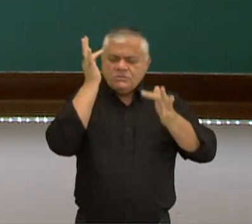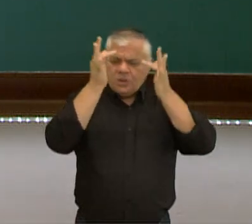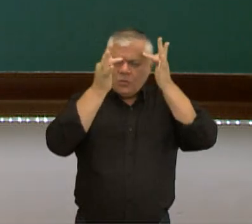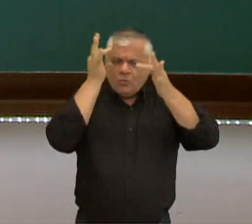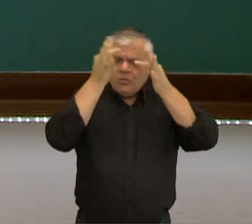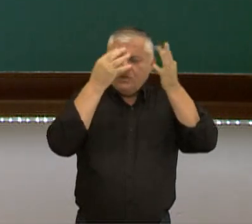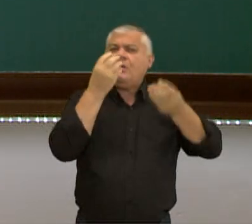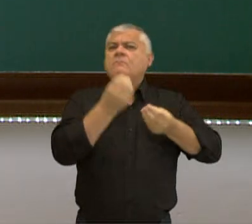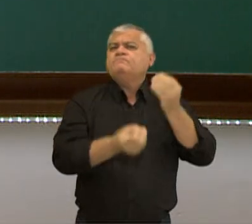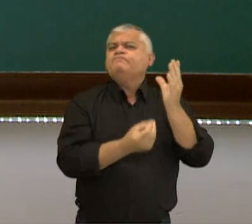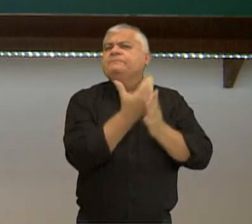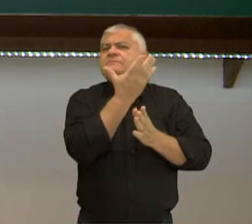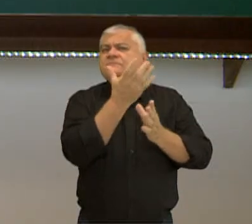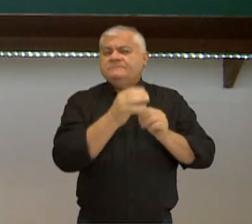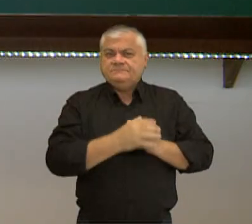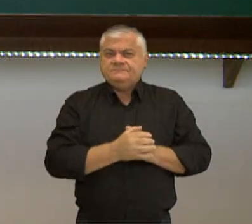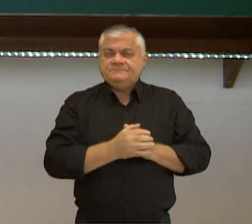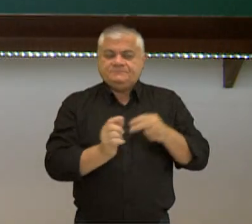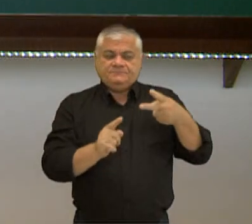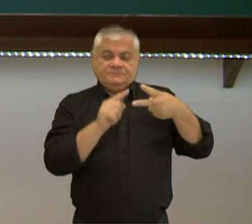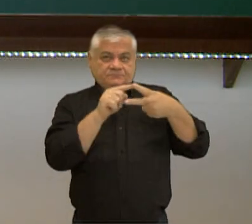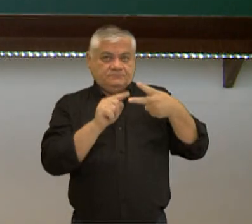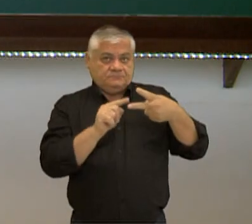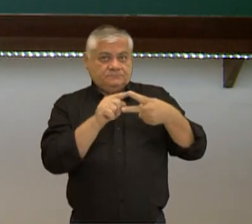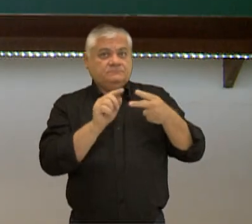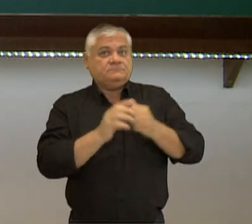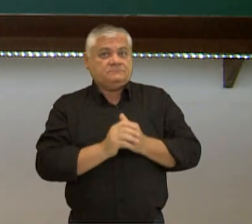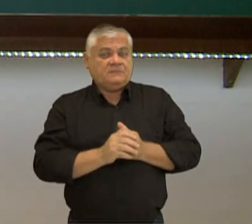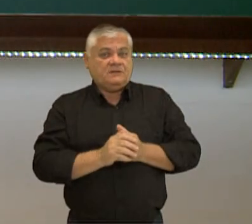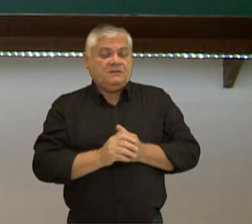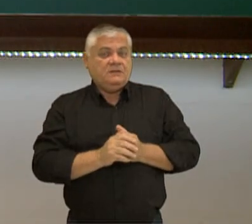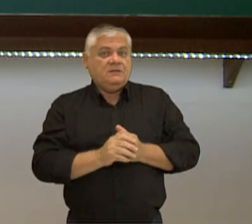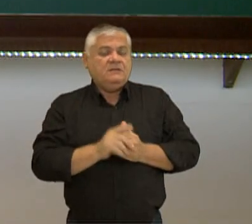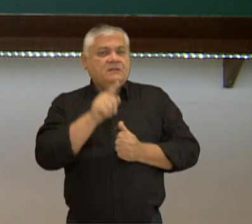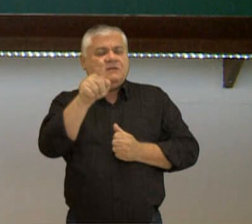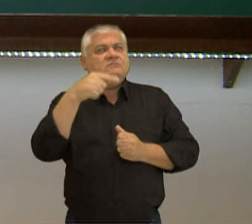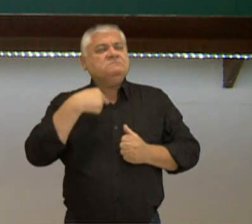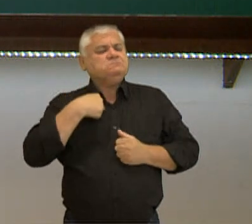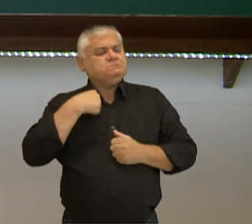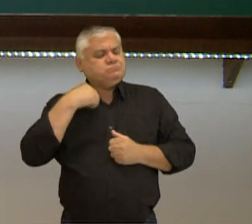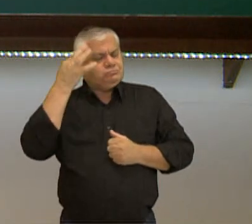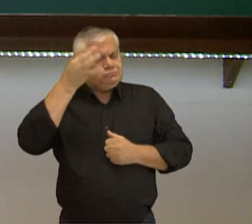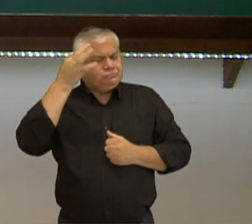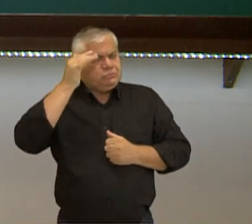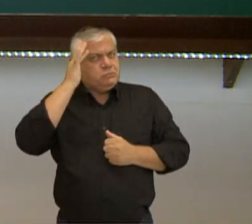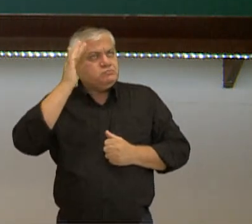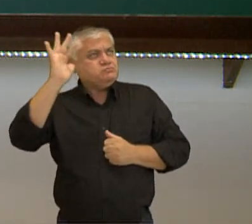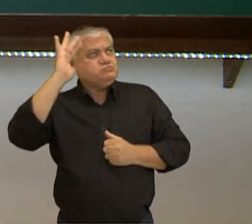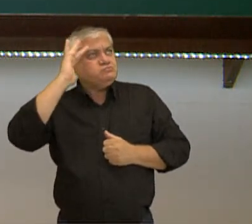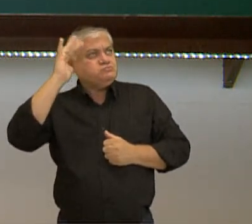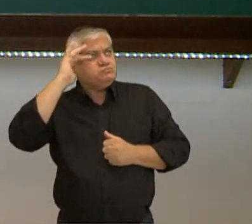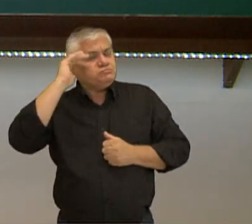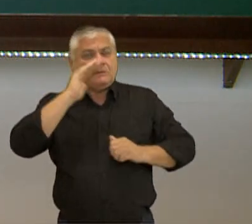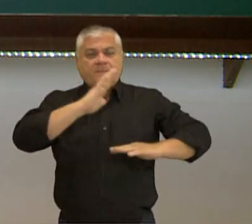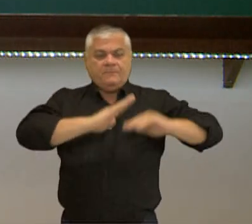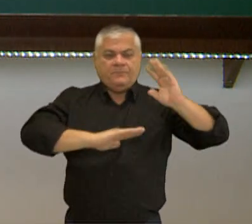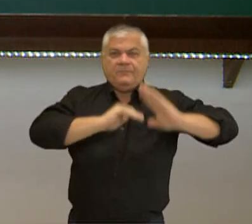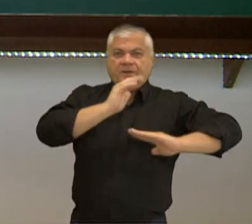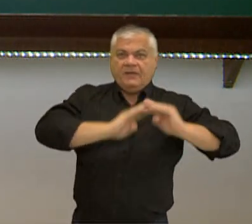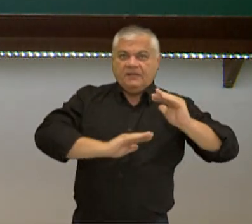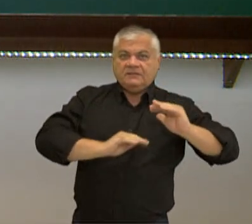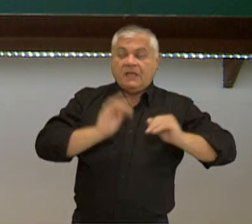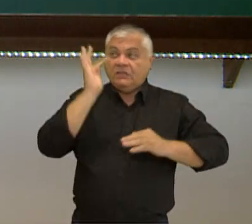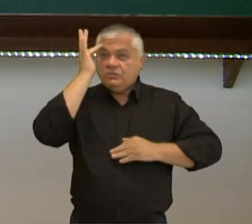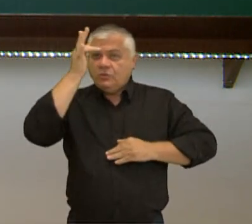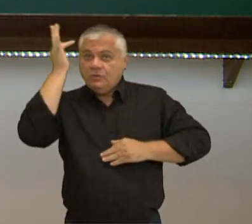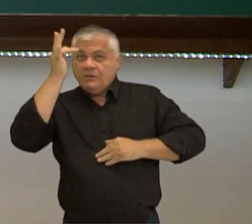Em outras palavras, pessoal, é de fato aquilo que você teoriza e aquilo que você pratica. É a teoria